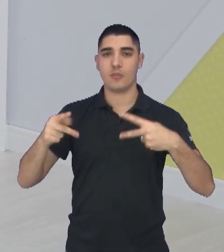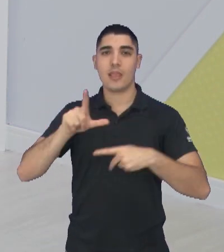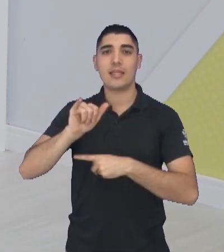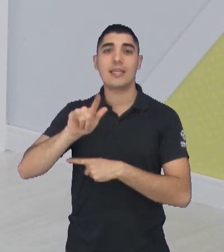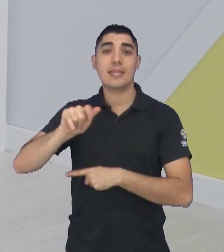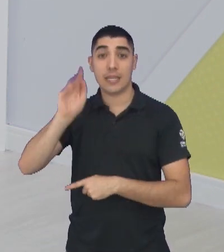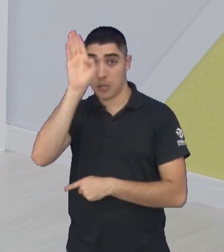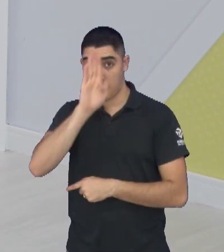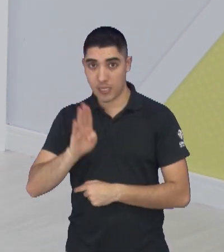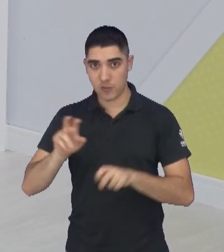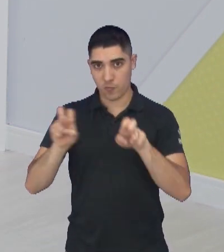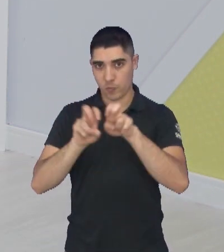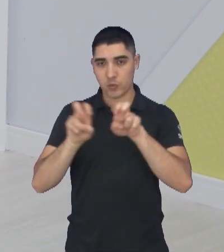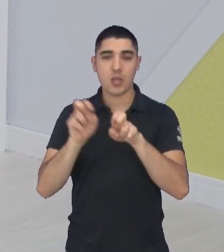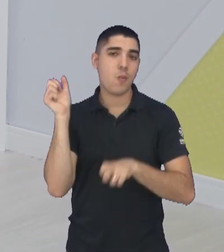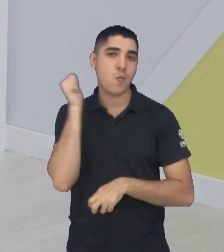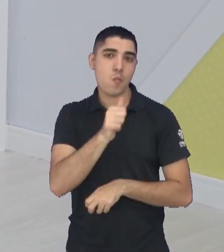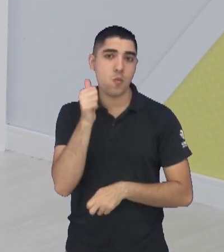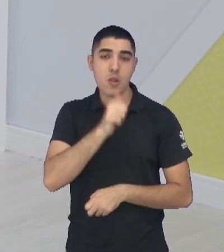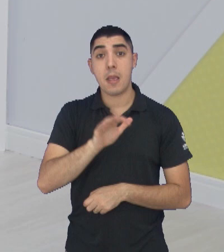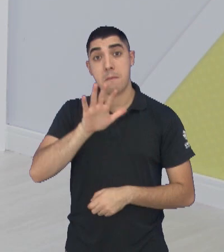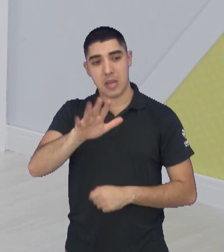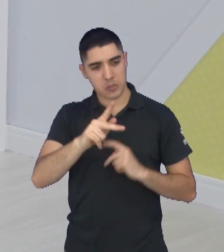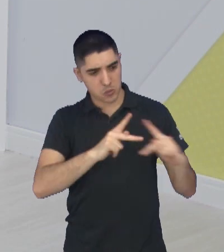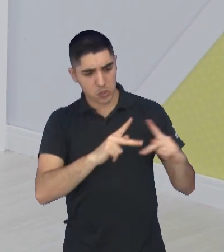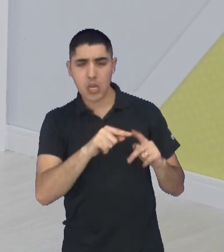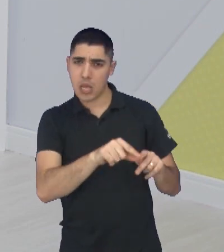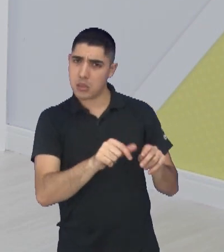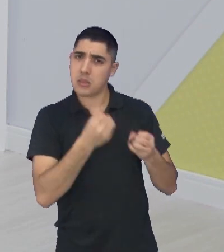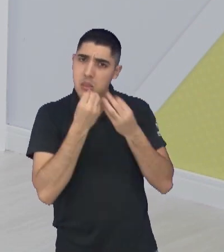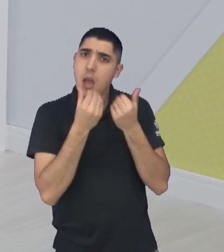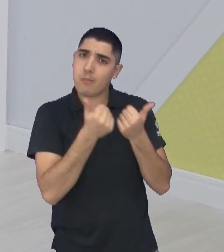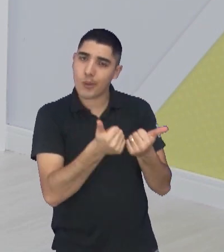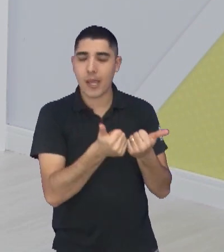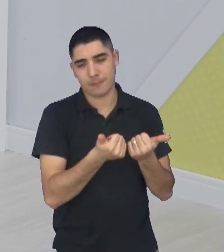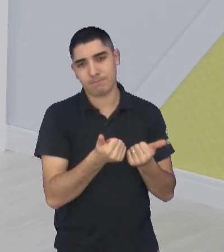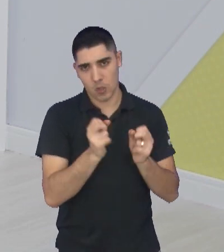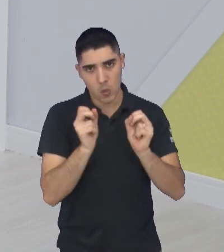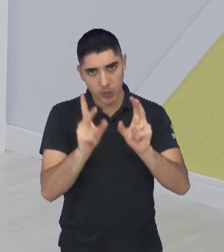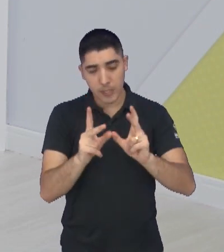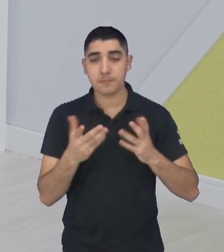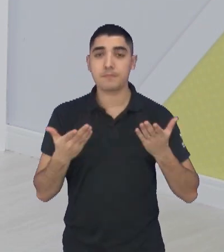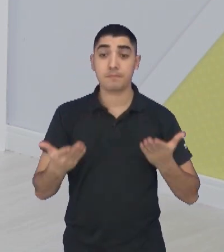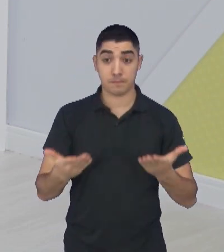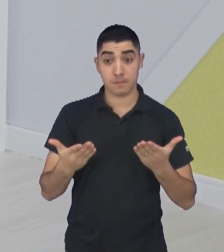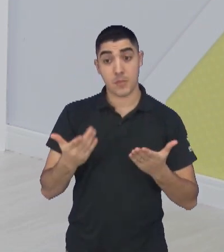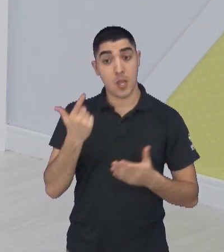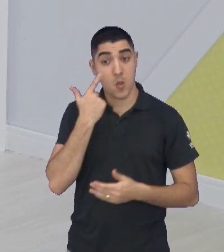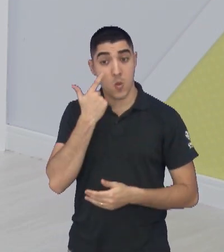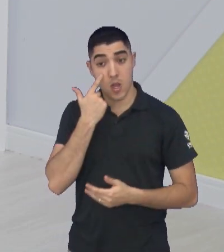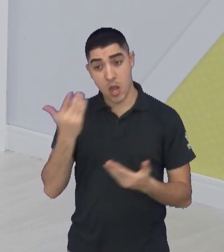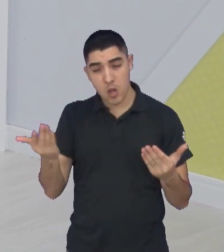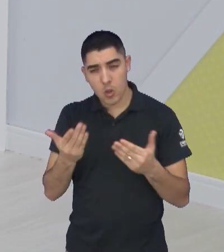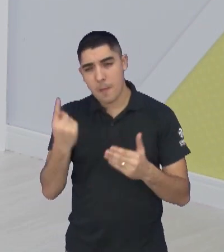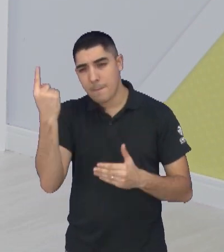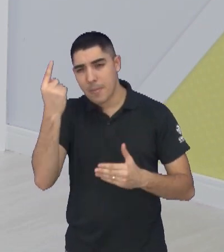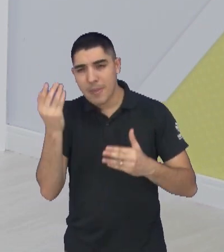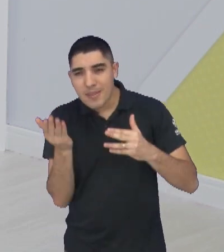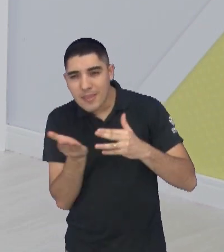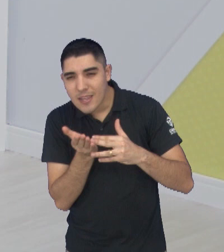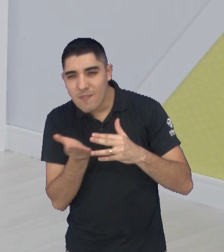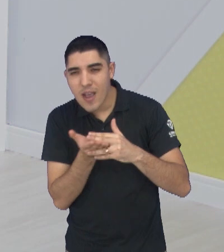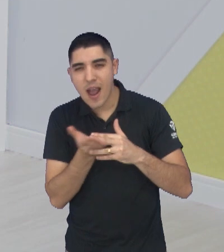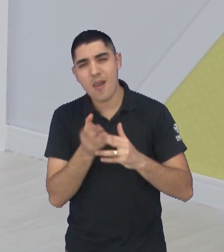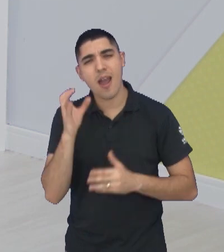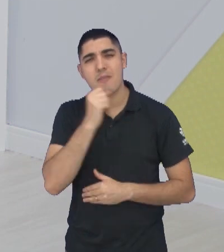Nacional de Futsal Feminino, mas não apaga a boa campanha da equipe do São José, tá certo? Vamos fazer o seguinte, vamos para o primeiro intervalo do